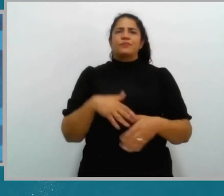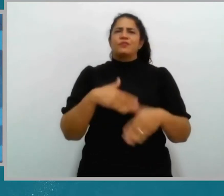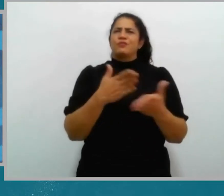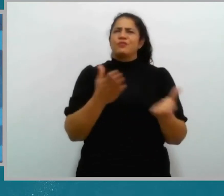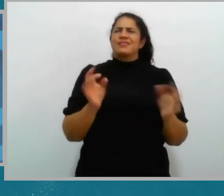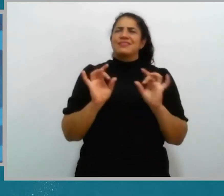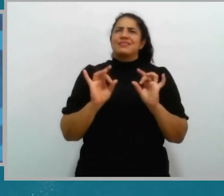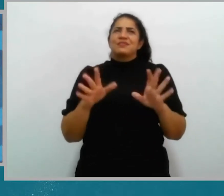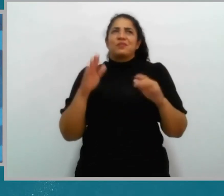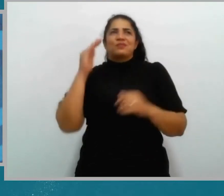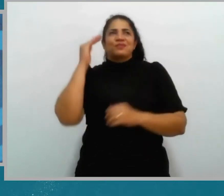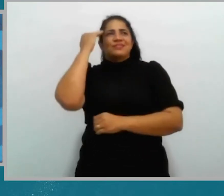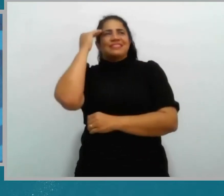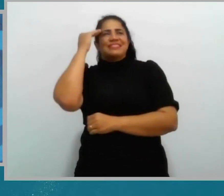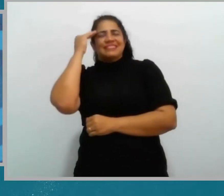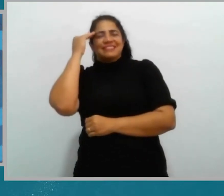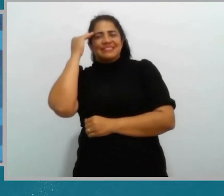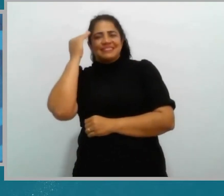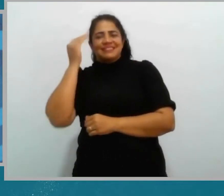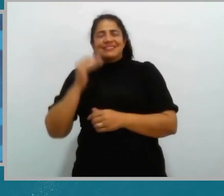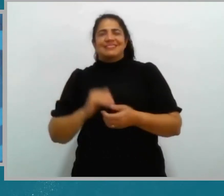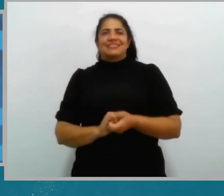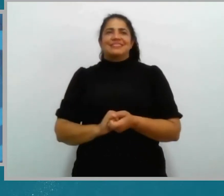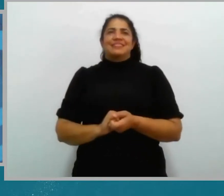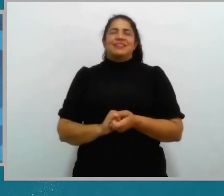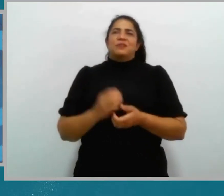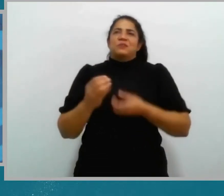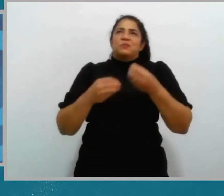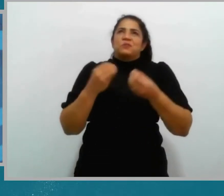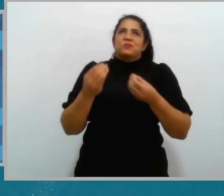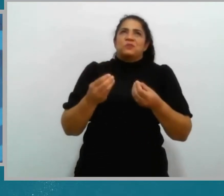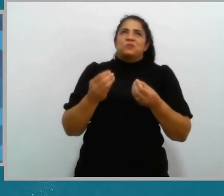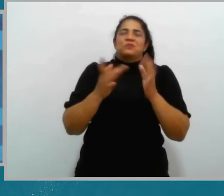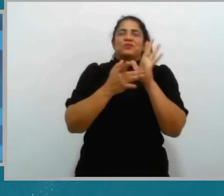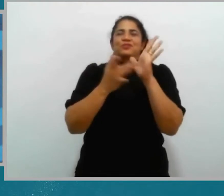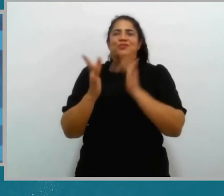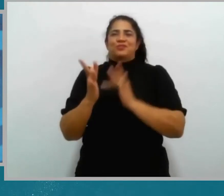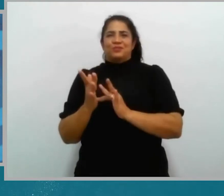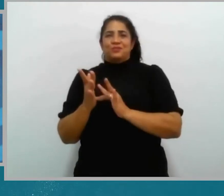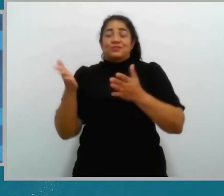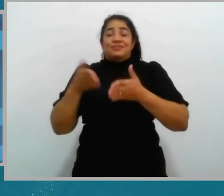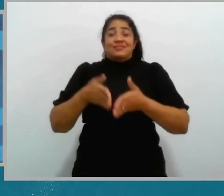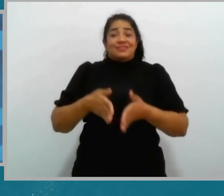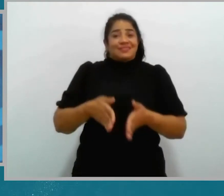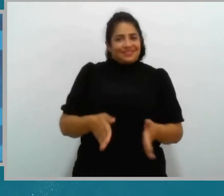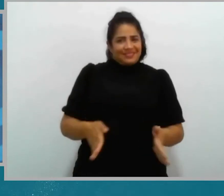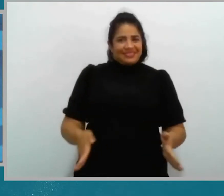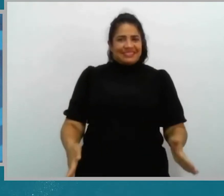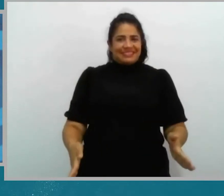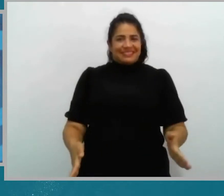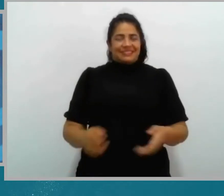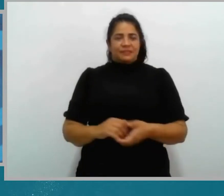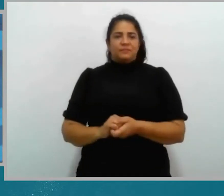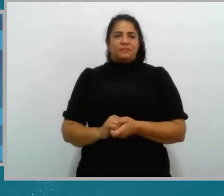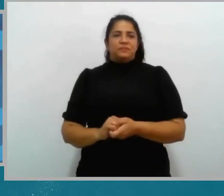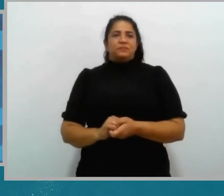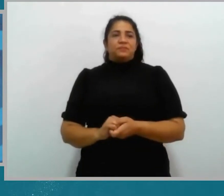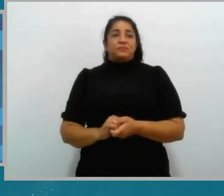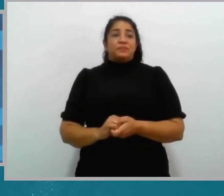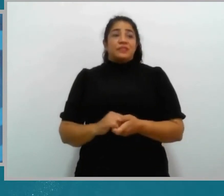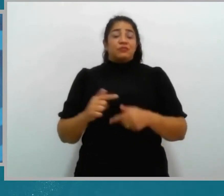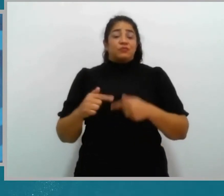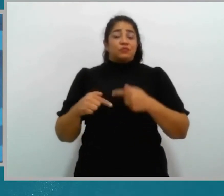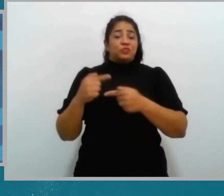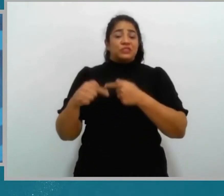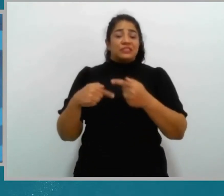entender de como Jesus nasceu. Jesus nasceu Jesus foi gerado sem a participação do homem,